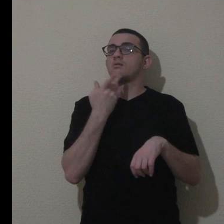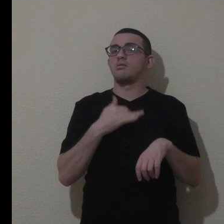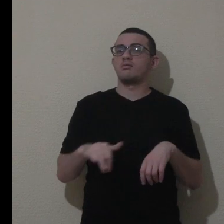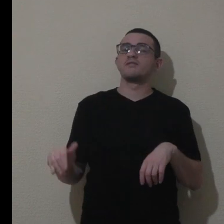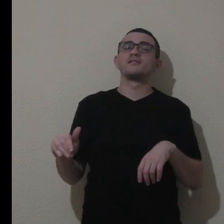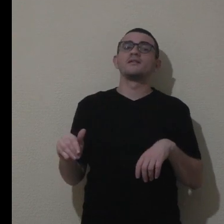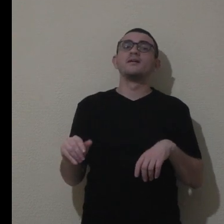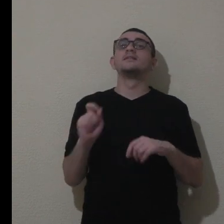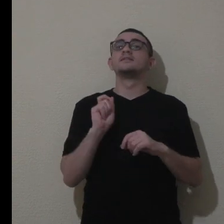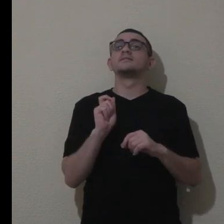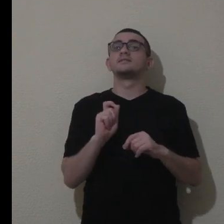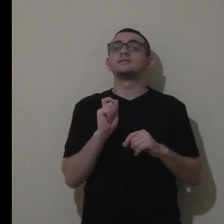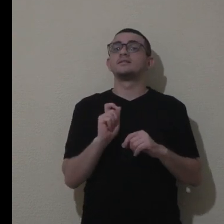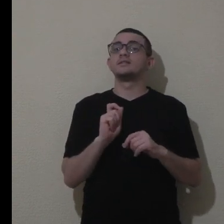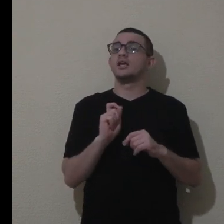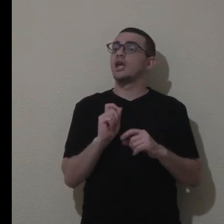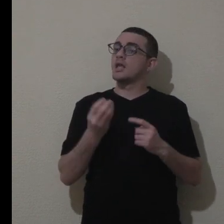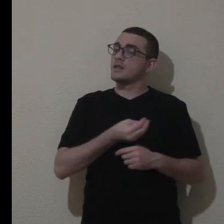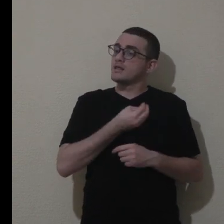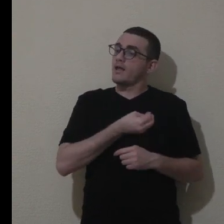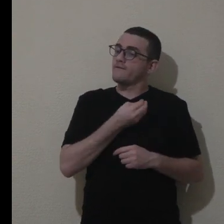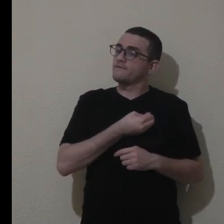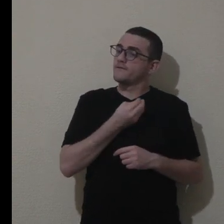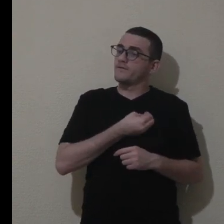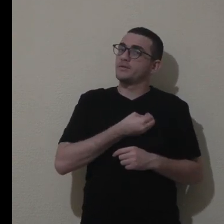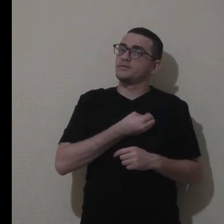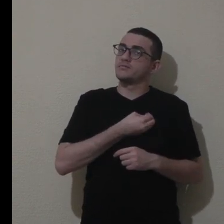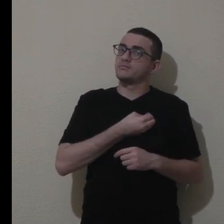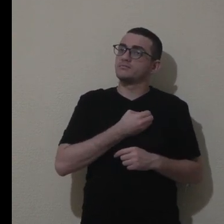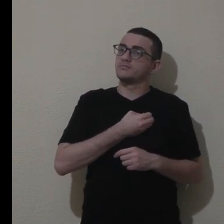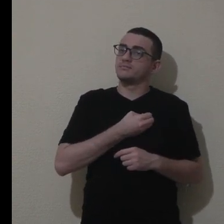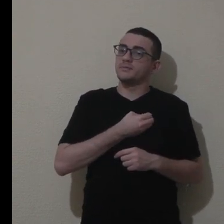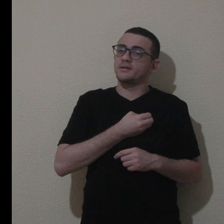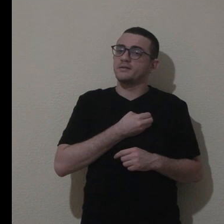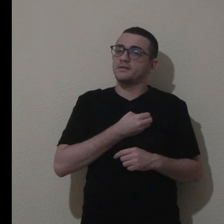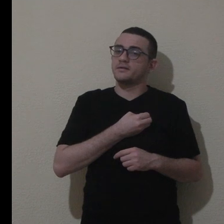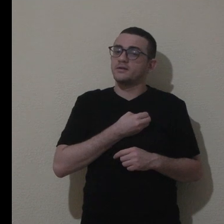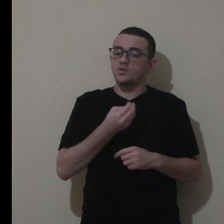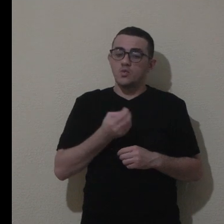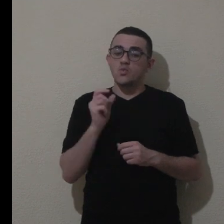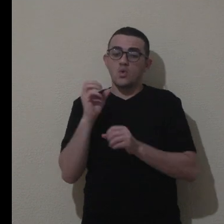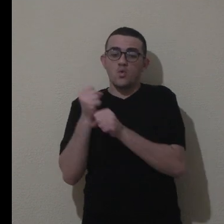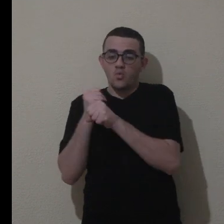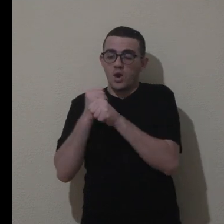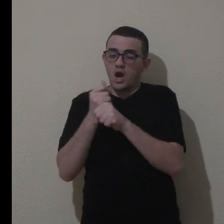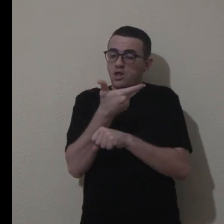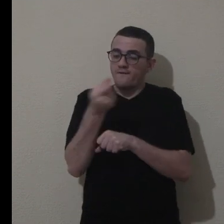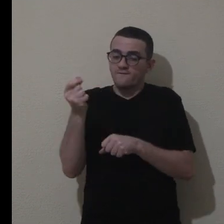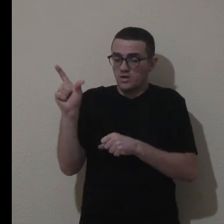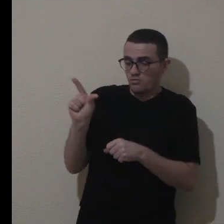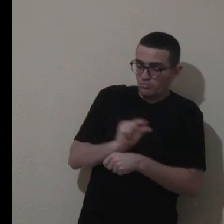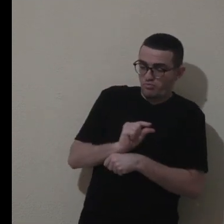na infância na vida da pessoa, na anos de vida mesmo.